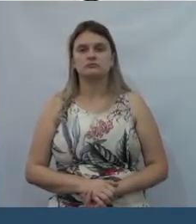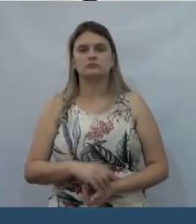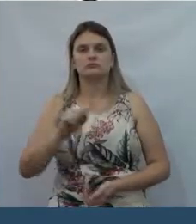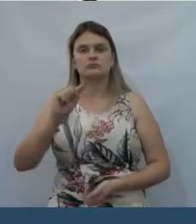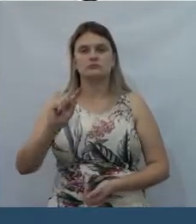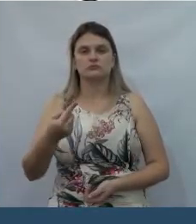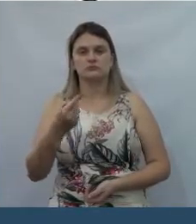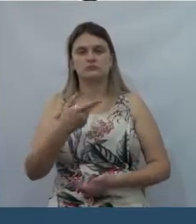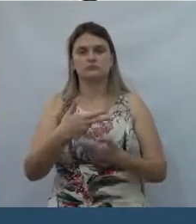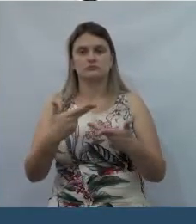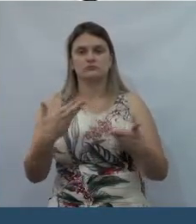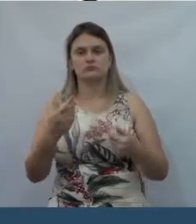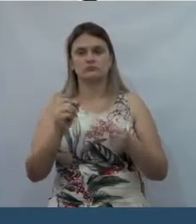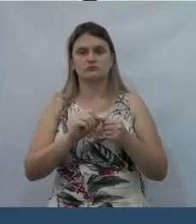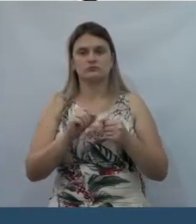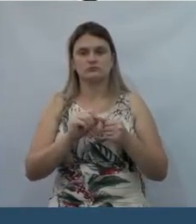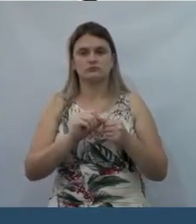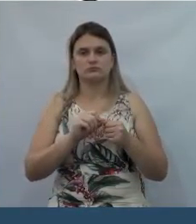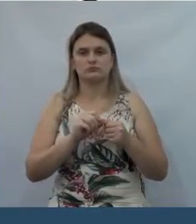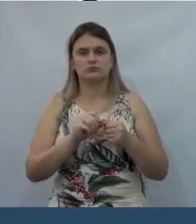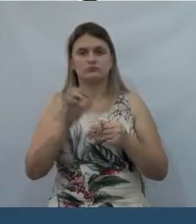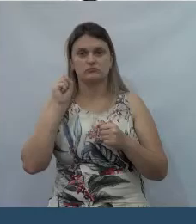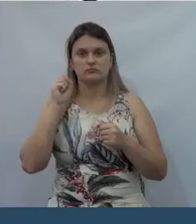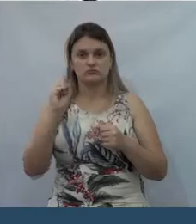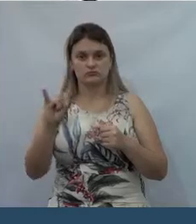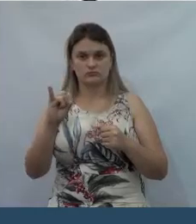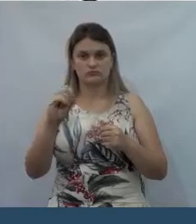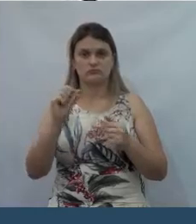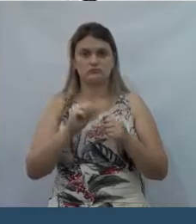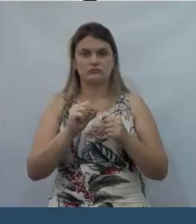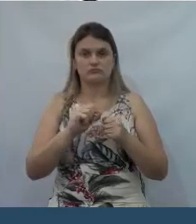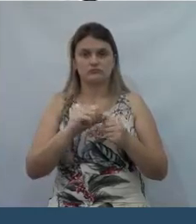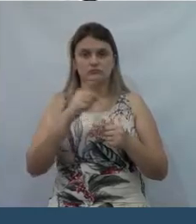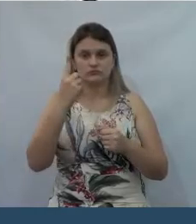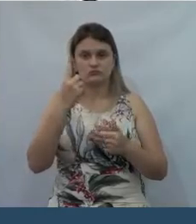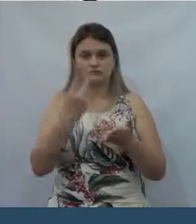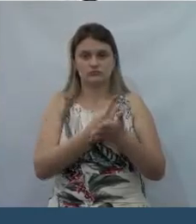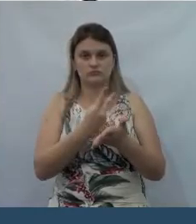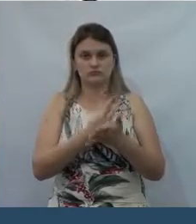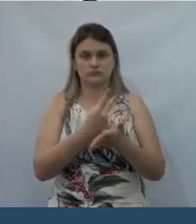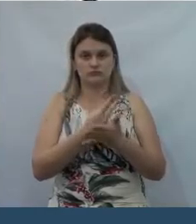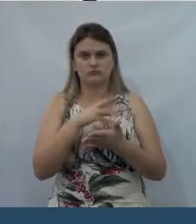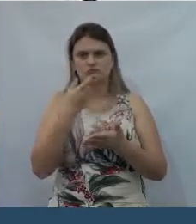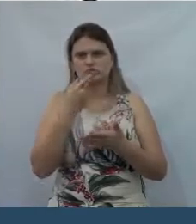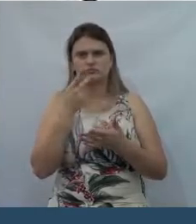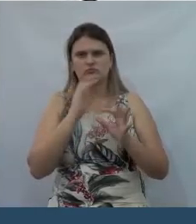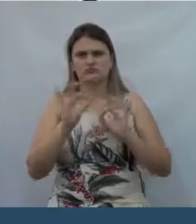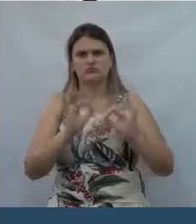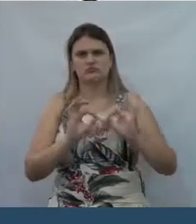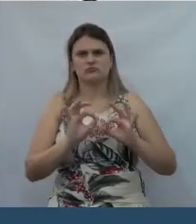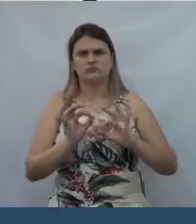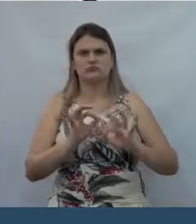Mil coisas boas que você faz. Se você comete um erro, não estou falando nem